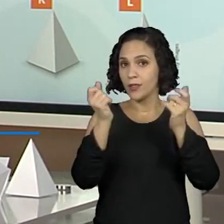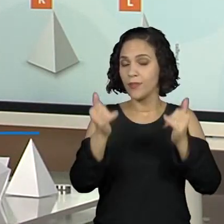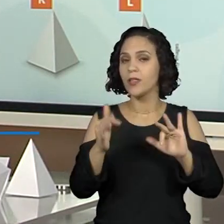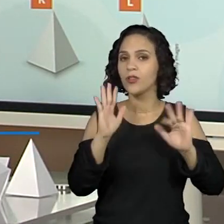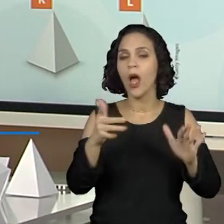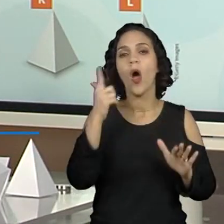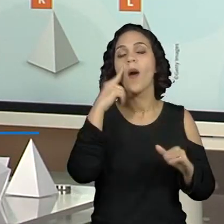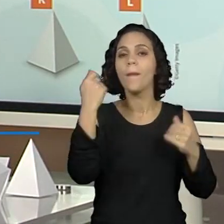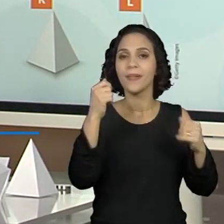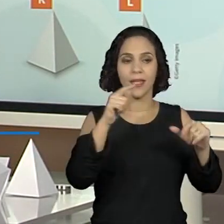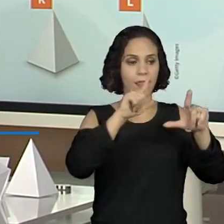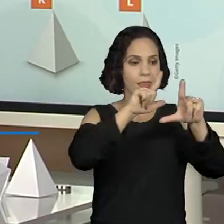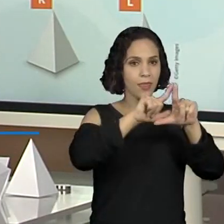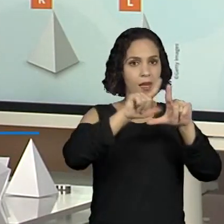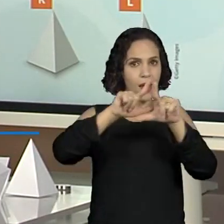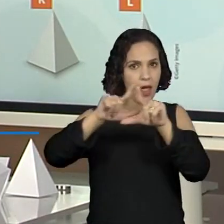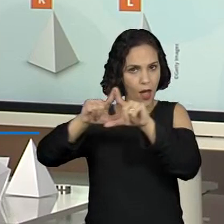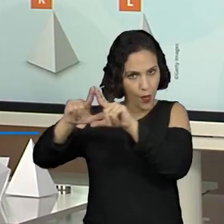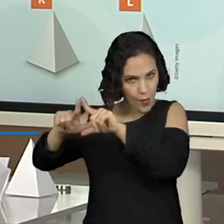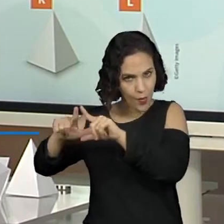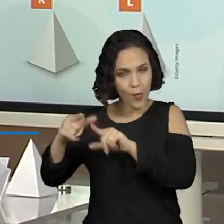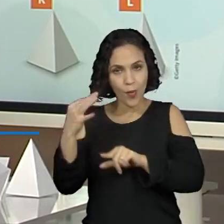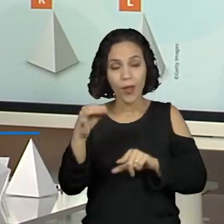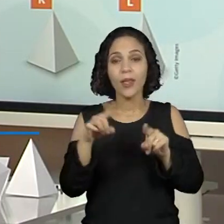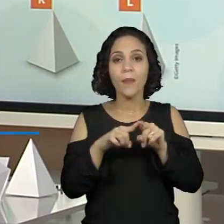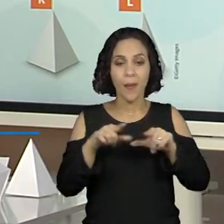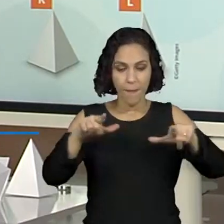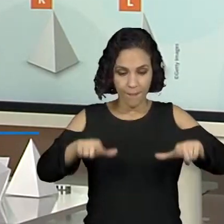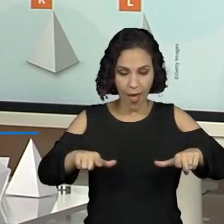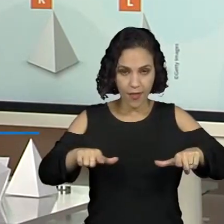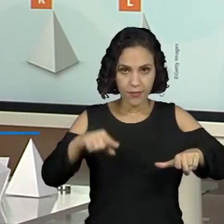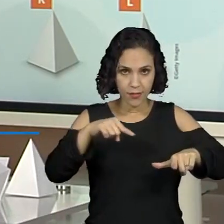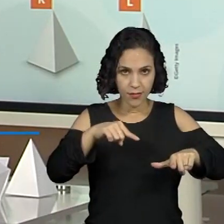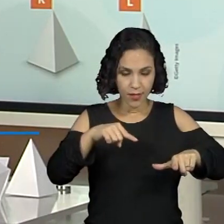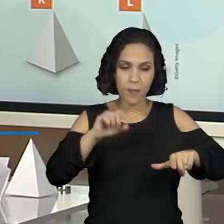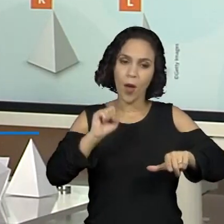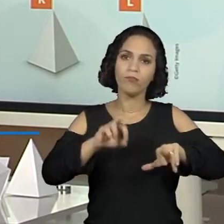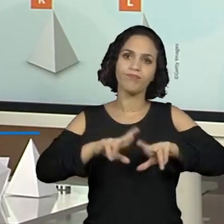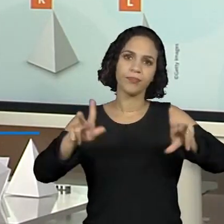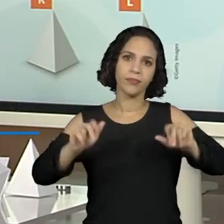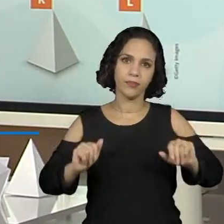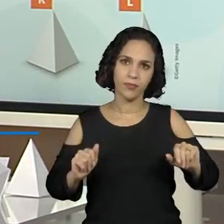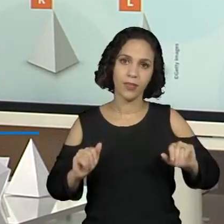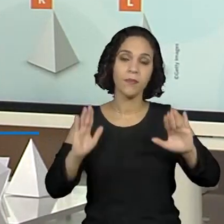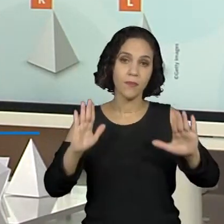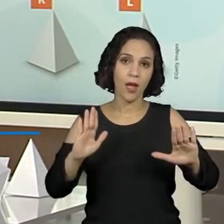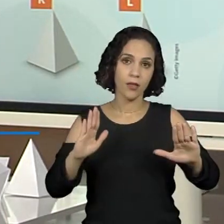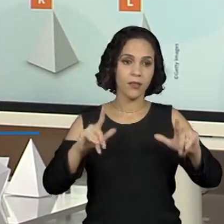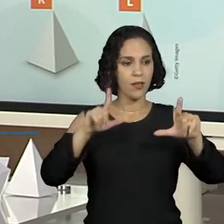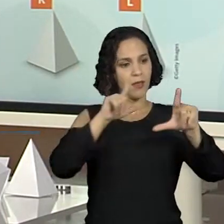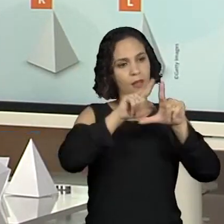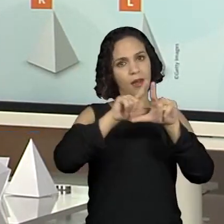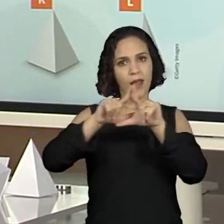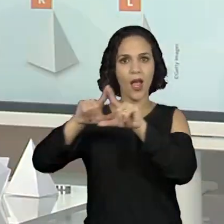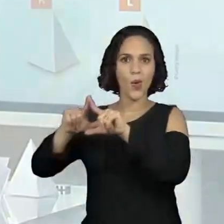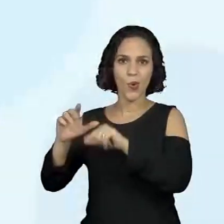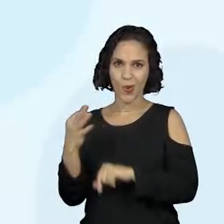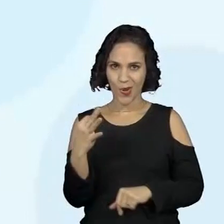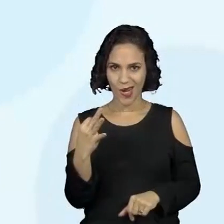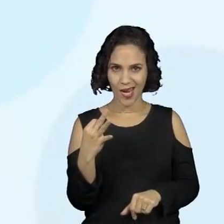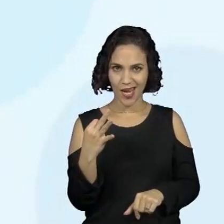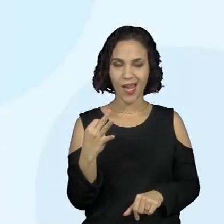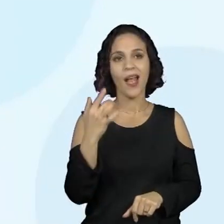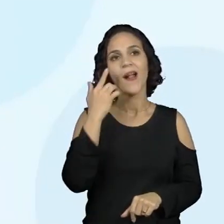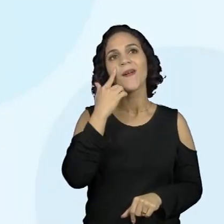Faces triangulares e o que mais? A base pode ser um outro polígono, mas as faces triangulares. A gente pode ficar em